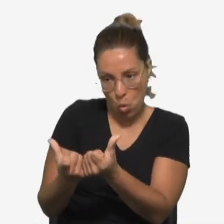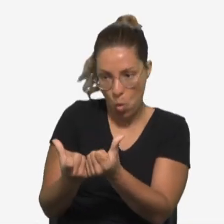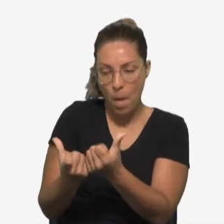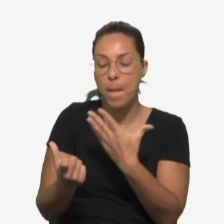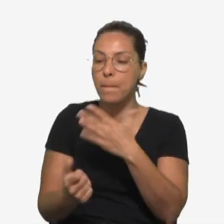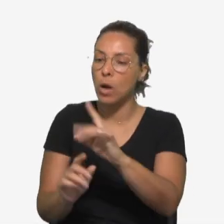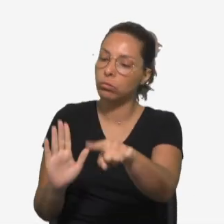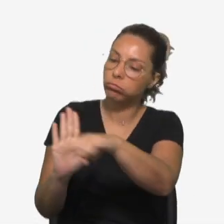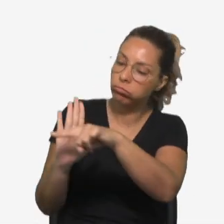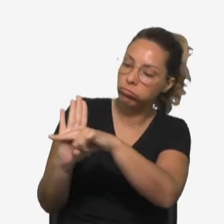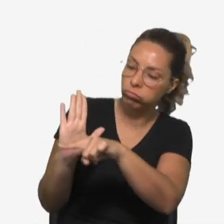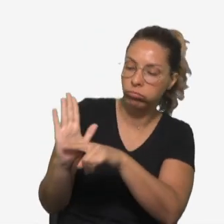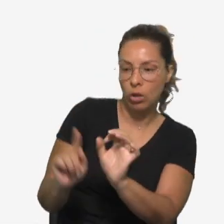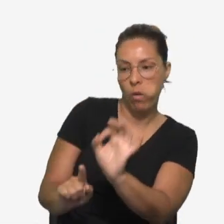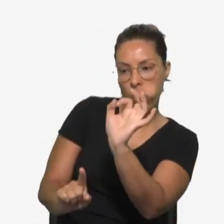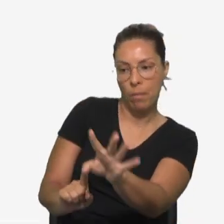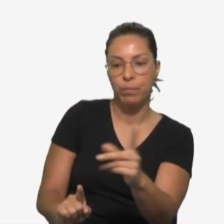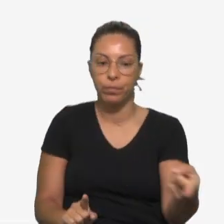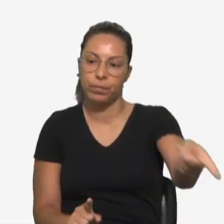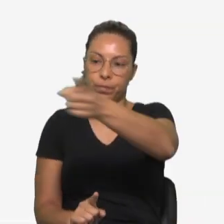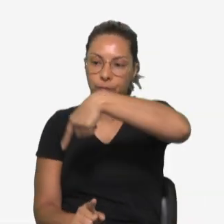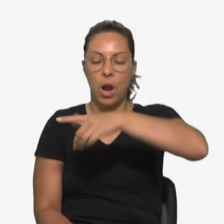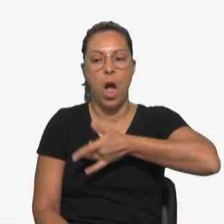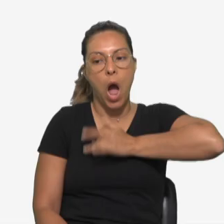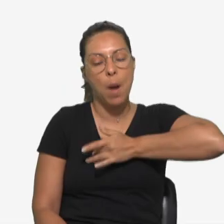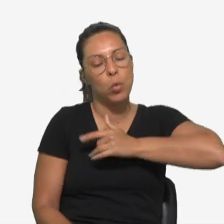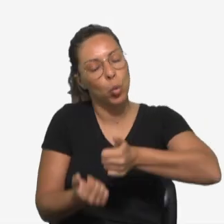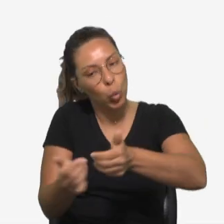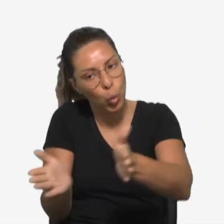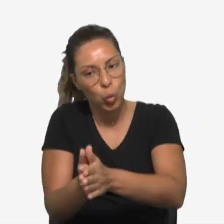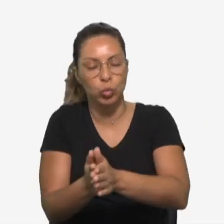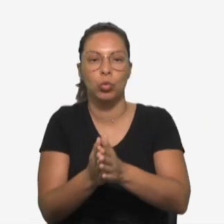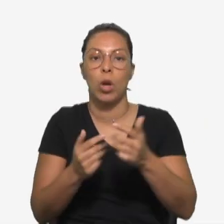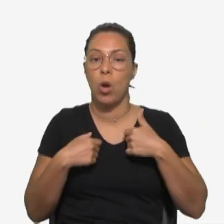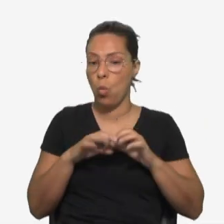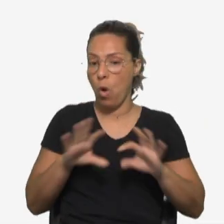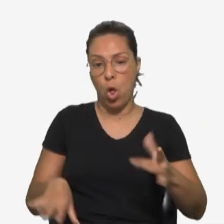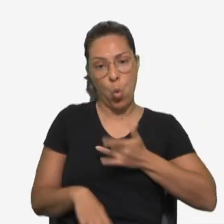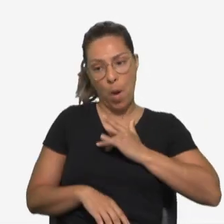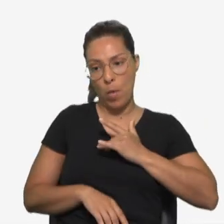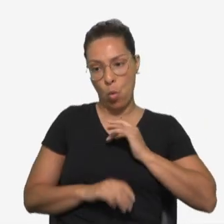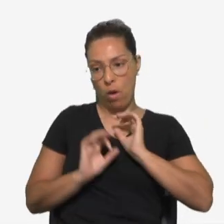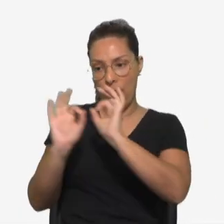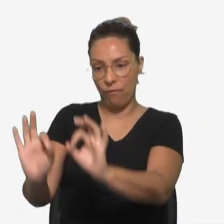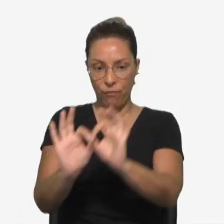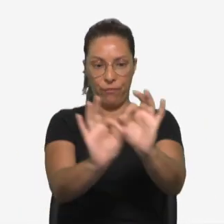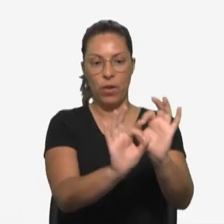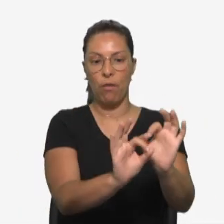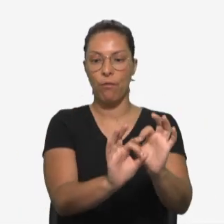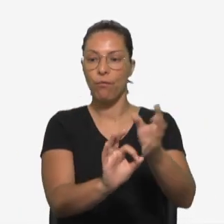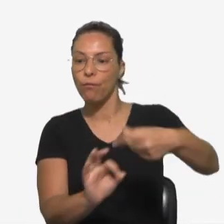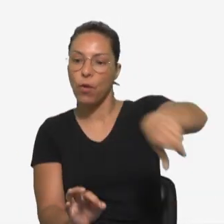mandamento novo, que vos ameis uns aos outros. Como eu vos amei, amai-vos também uns aos